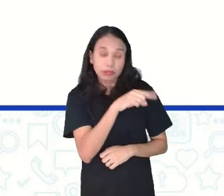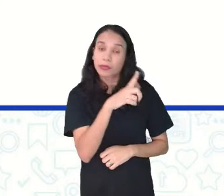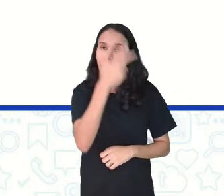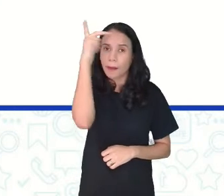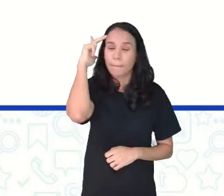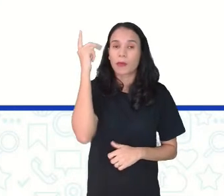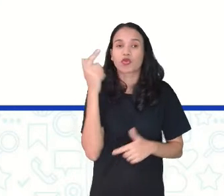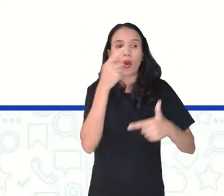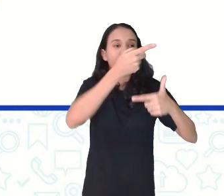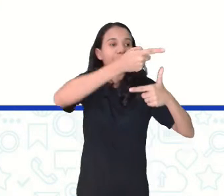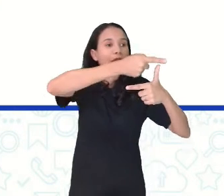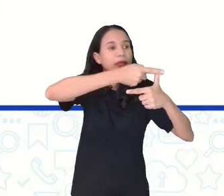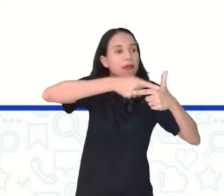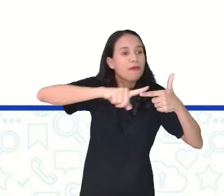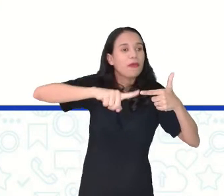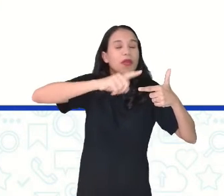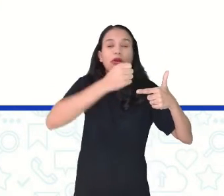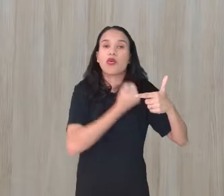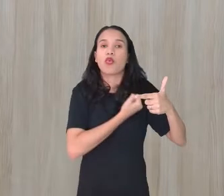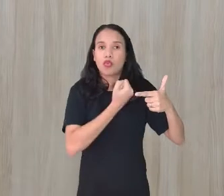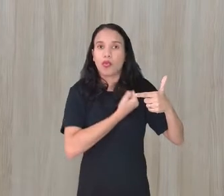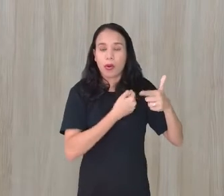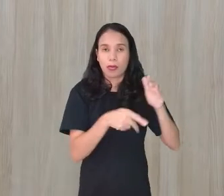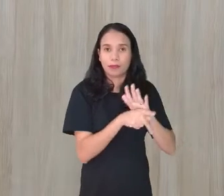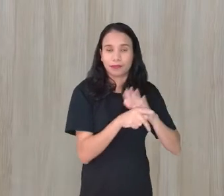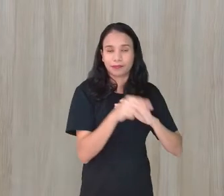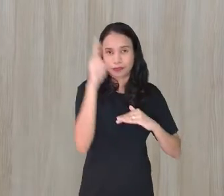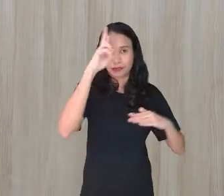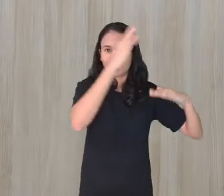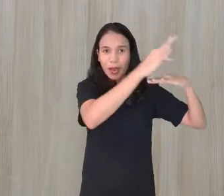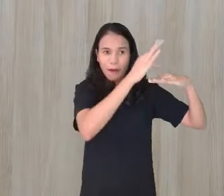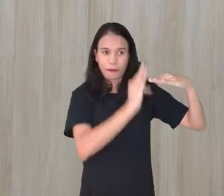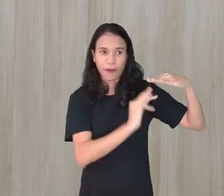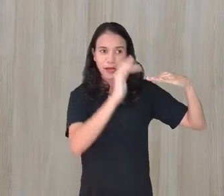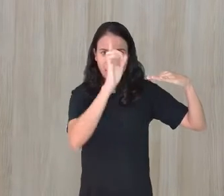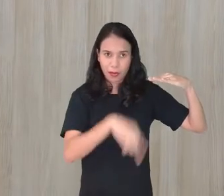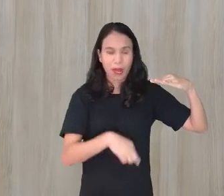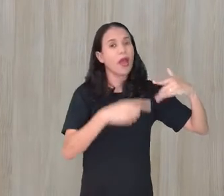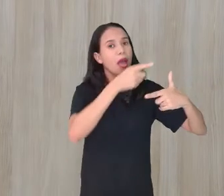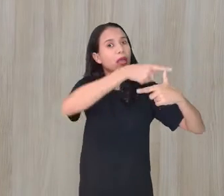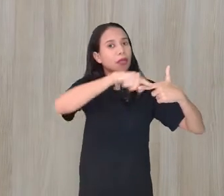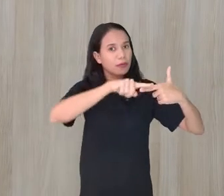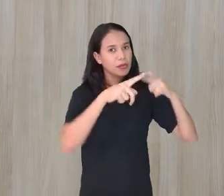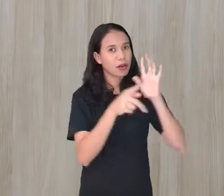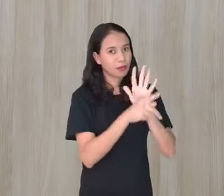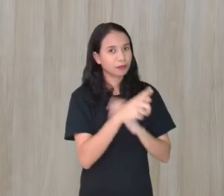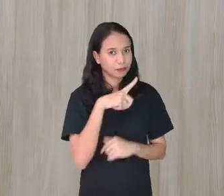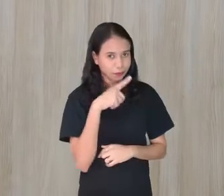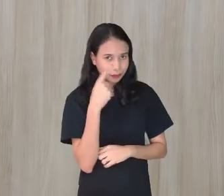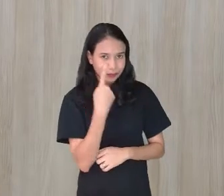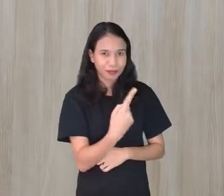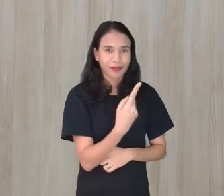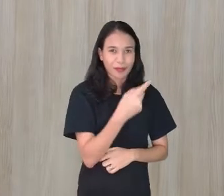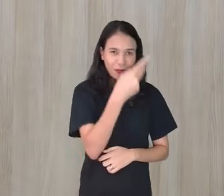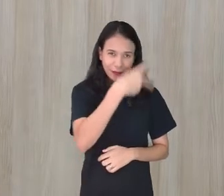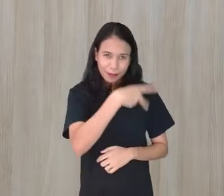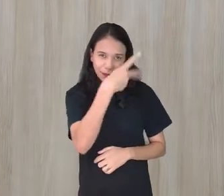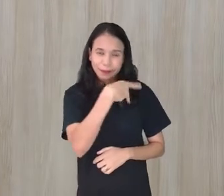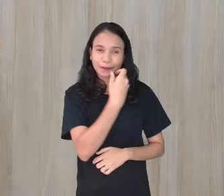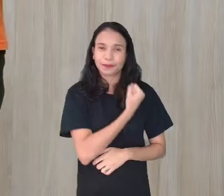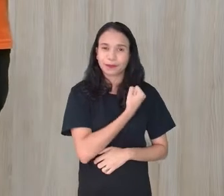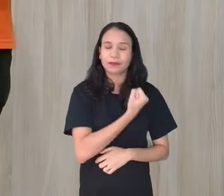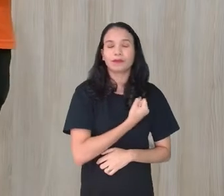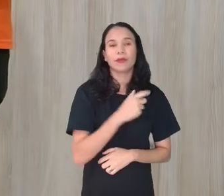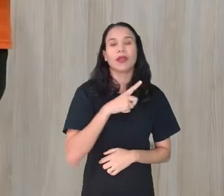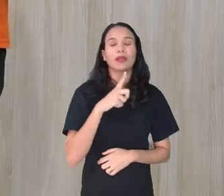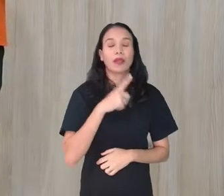você dividir um número pelo outro, lembra, né, que fração nada mais é do que uma divisão entre dois números. Então,